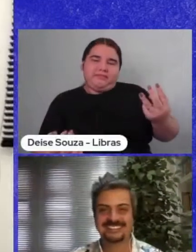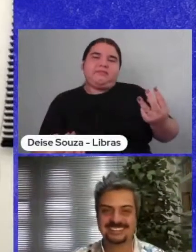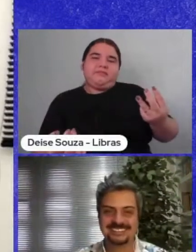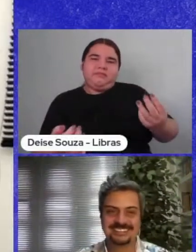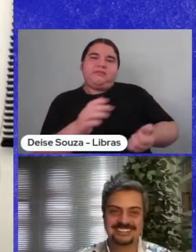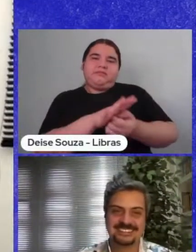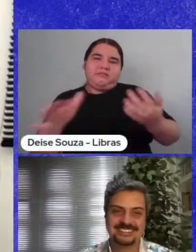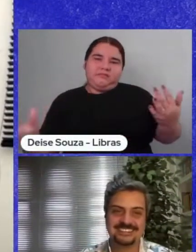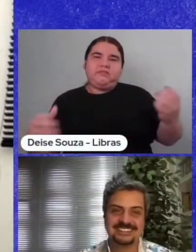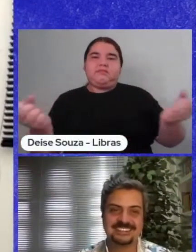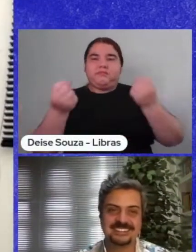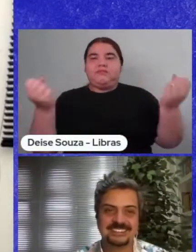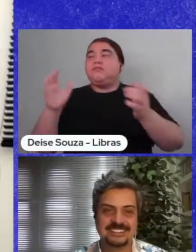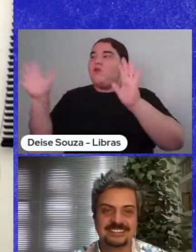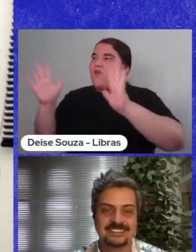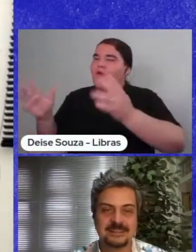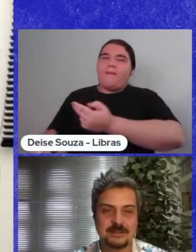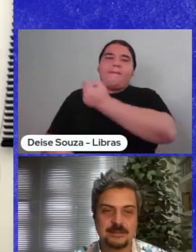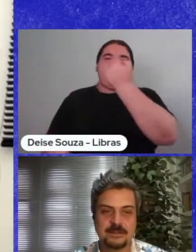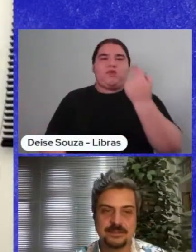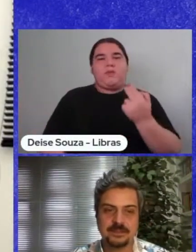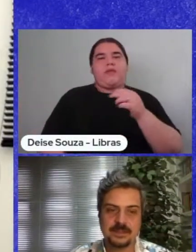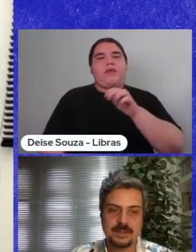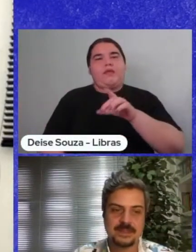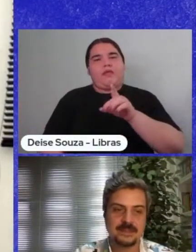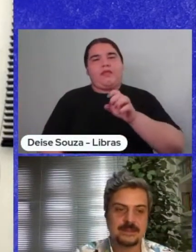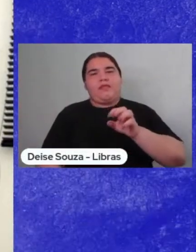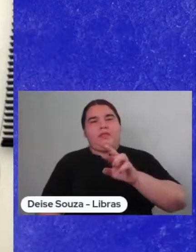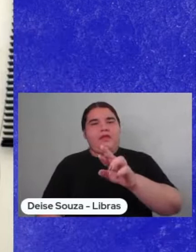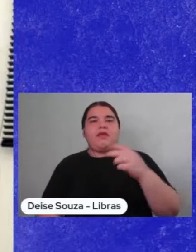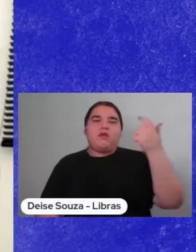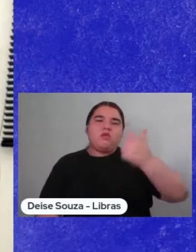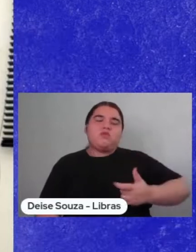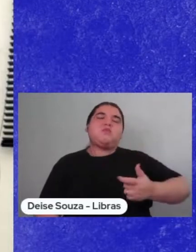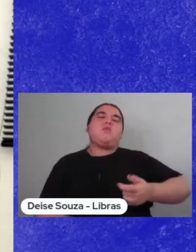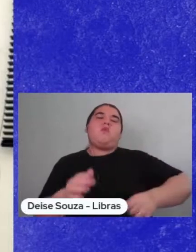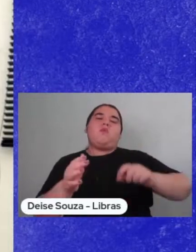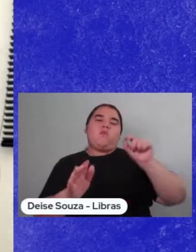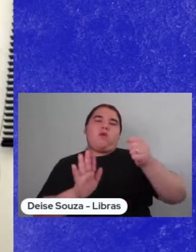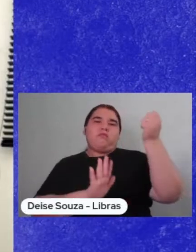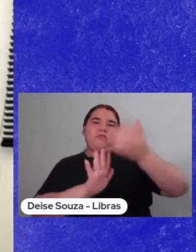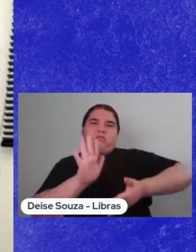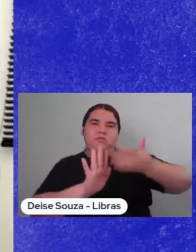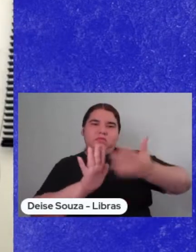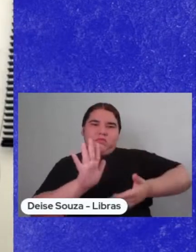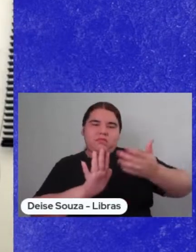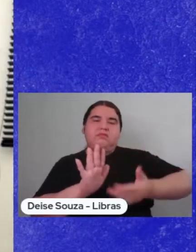Olá, pessoal. Meu nome é Éder D.O. Eu sou diretor e roteirista do curta-metragem O Balido